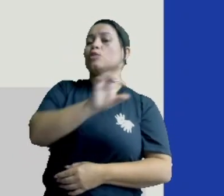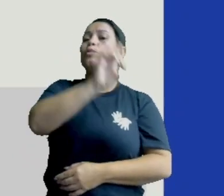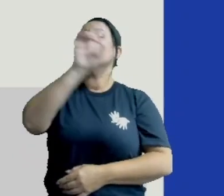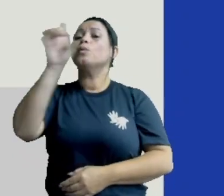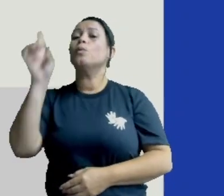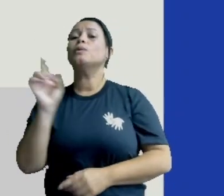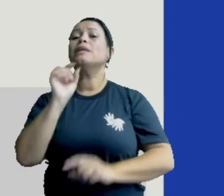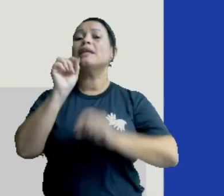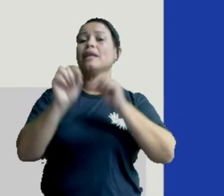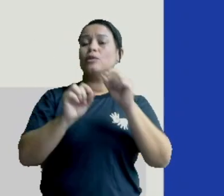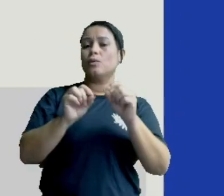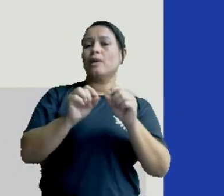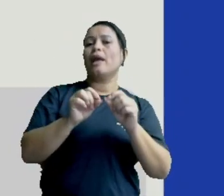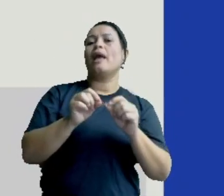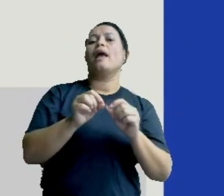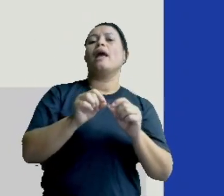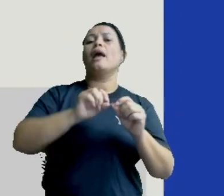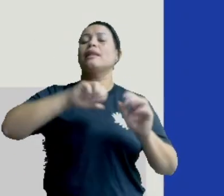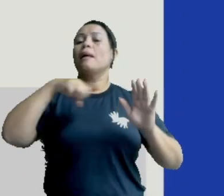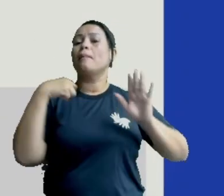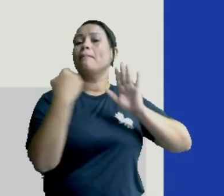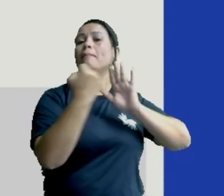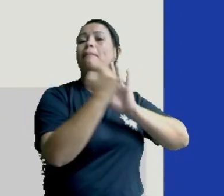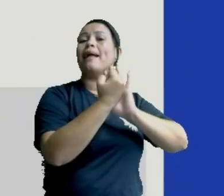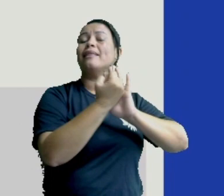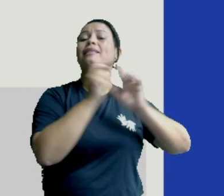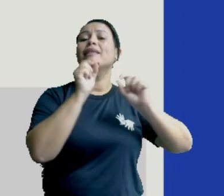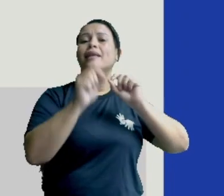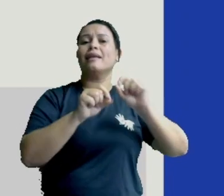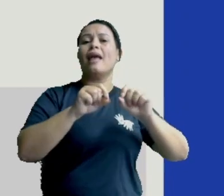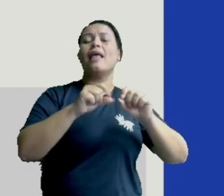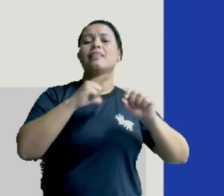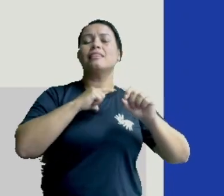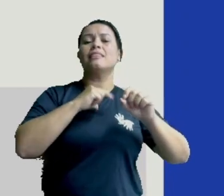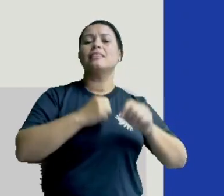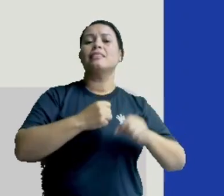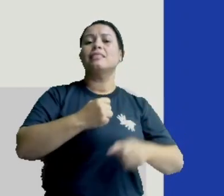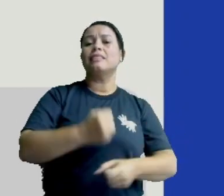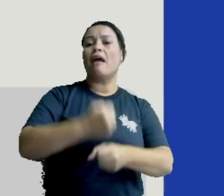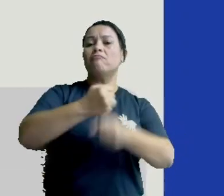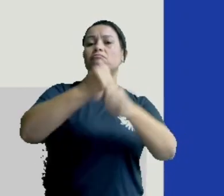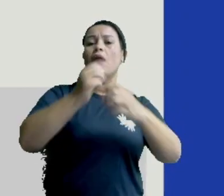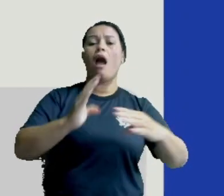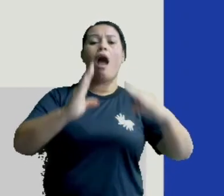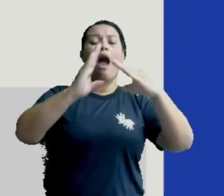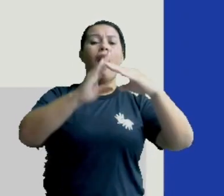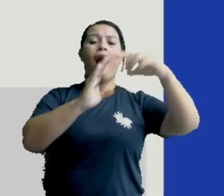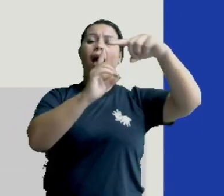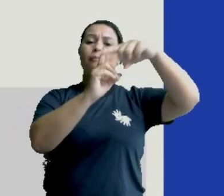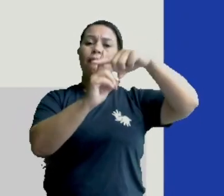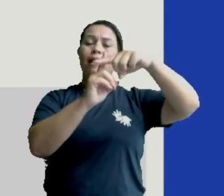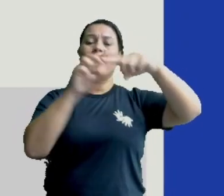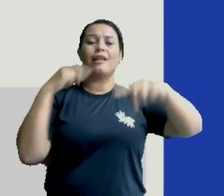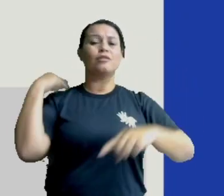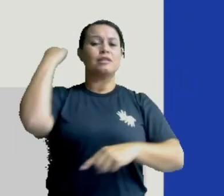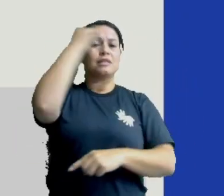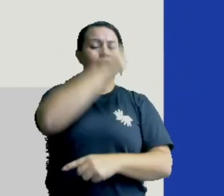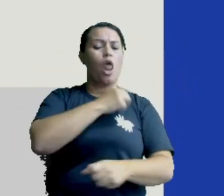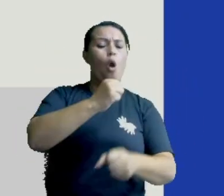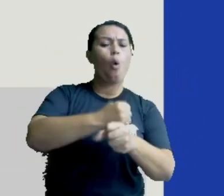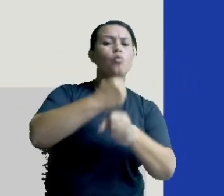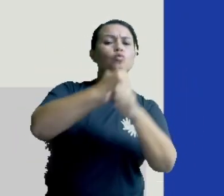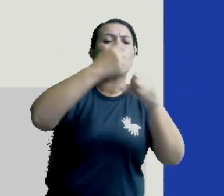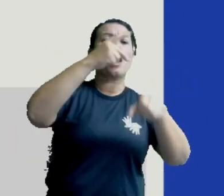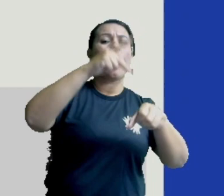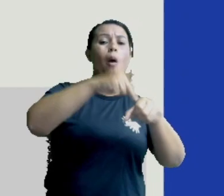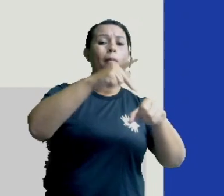dia do centenário da Batalha das Tabocas, a capela de Nossa Senhora de Nazaré, construída com pedras do